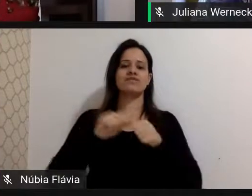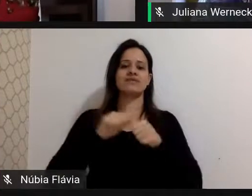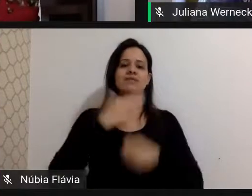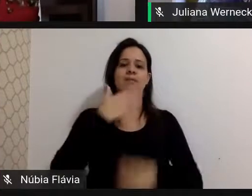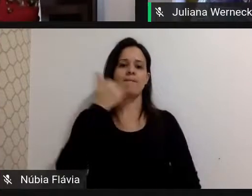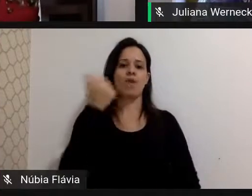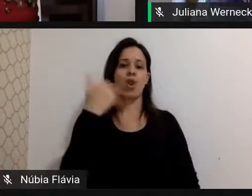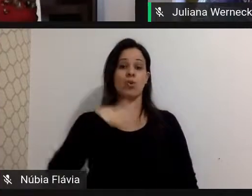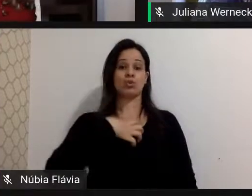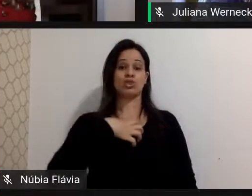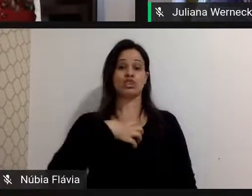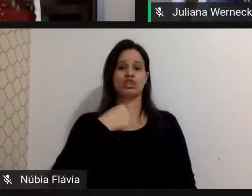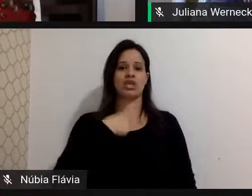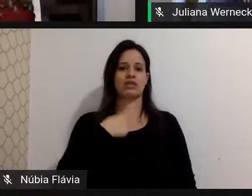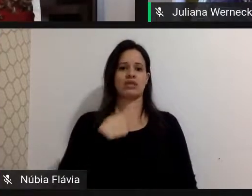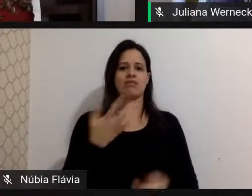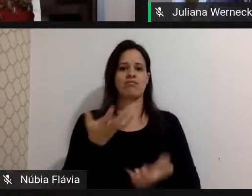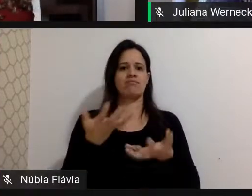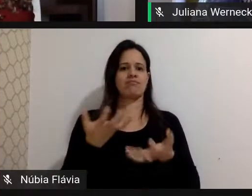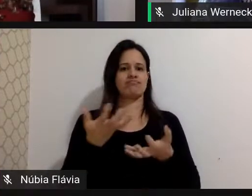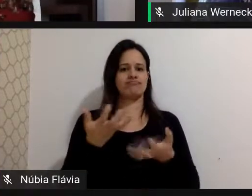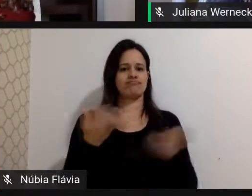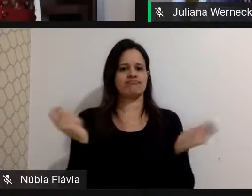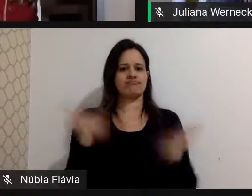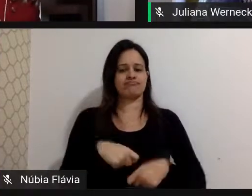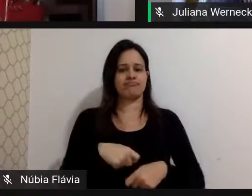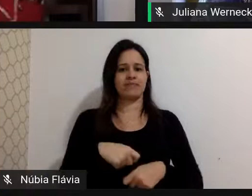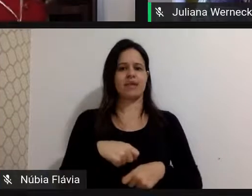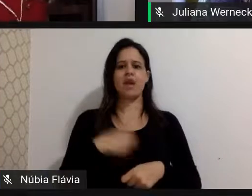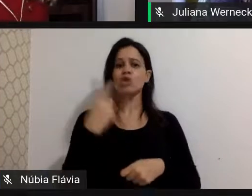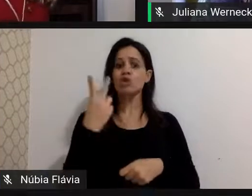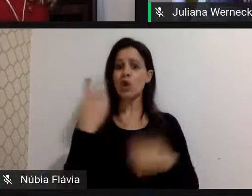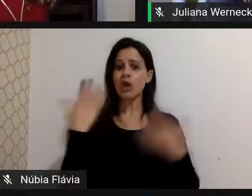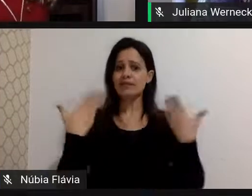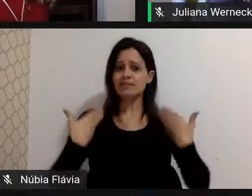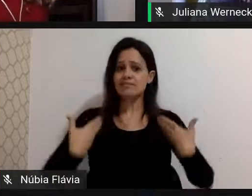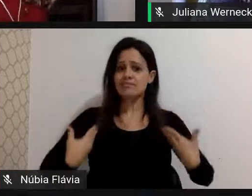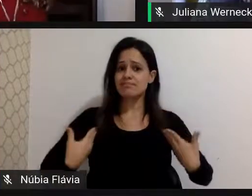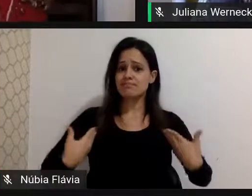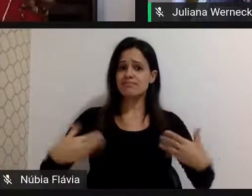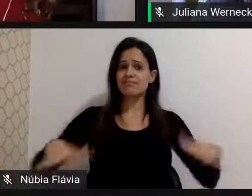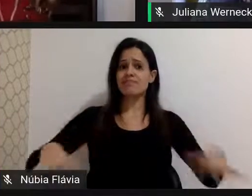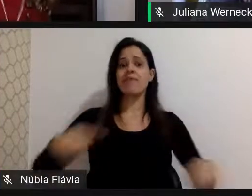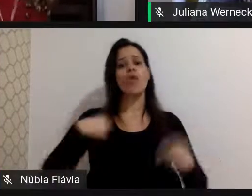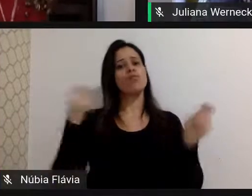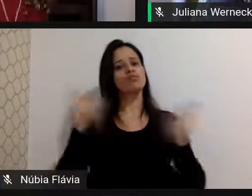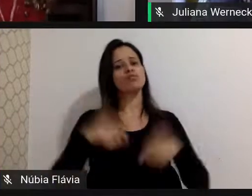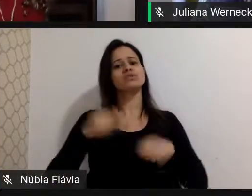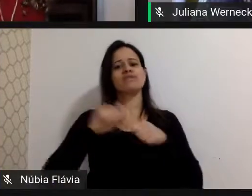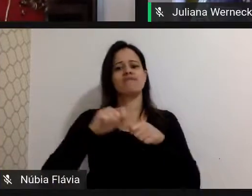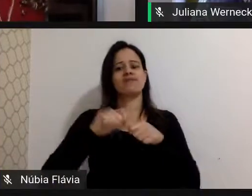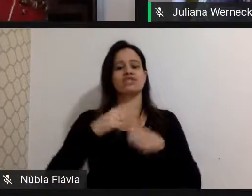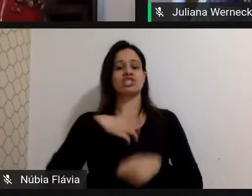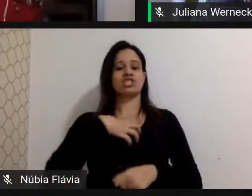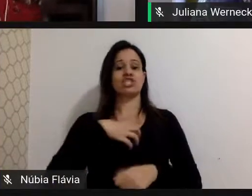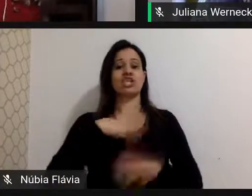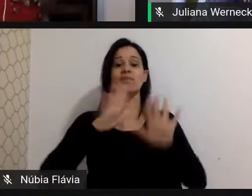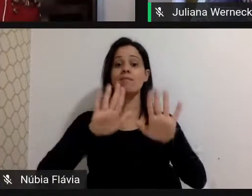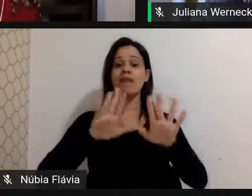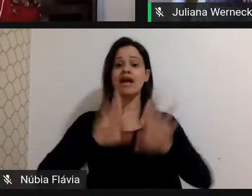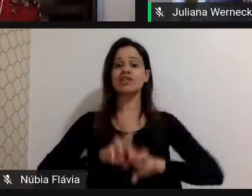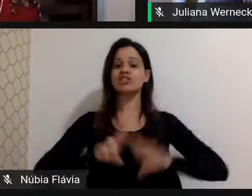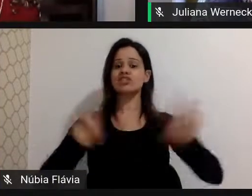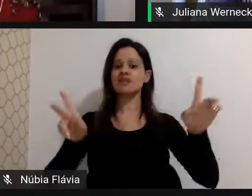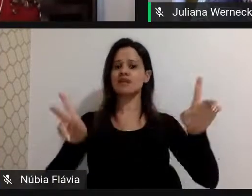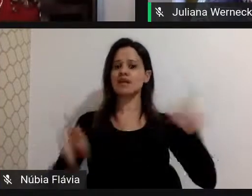entendi que eu não ia fazer igual a pessoa com os 2 braços, mas eu podia fazer do meu jeito. E o meu jeito ia ser diferente. Quando eu comecei a